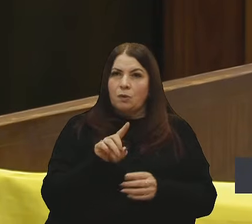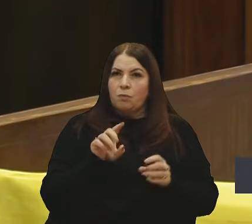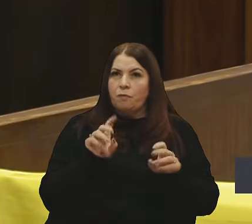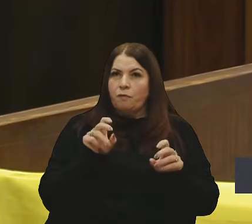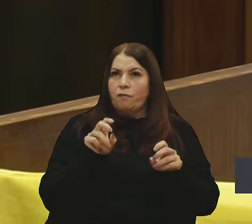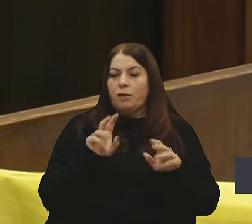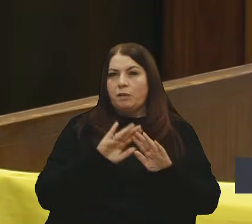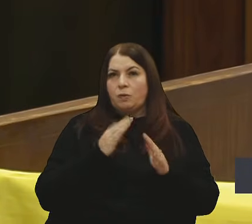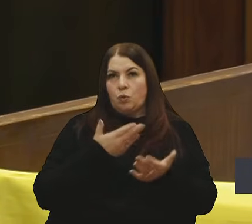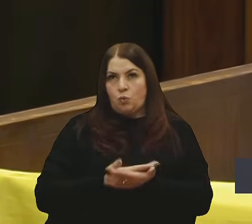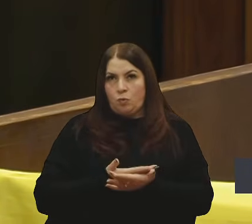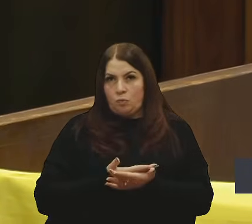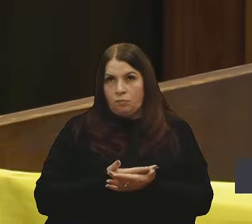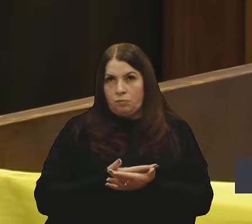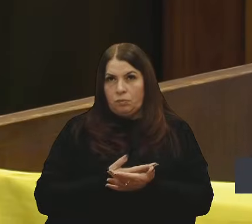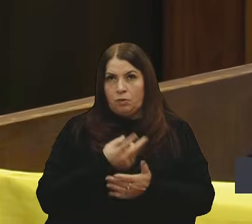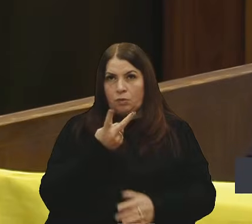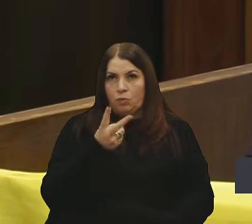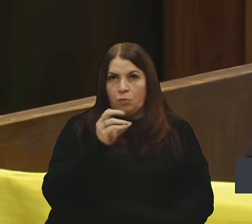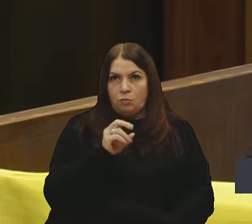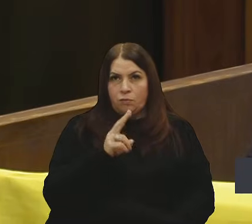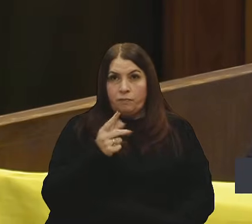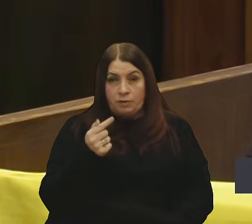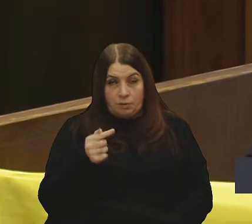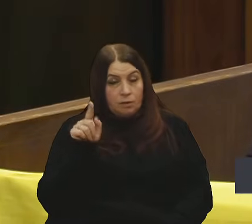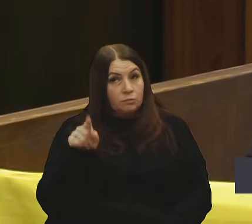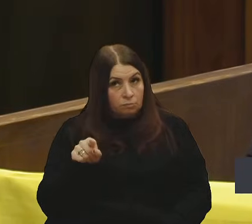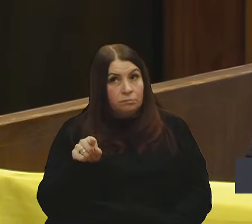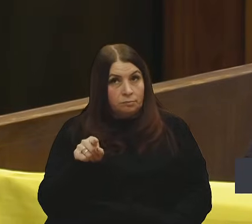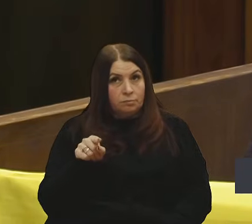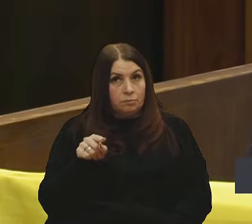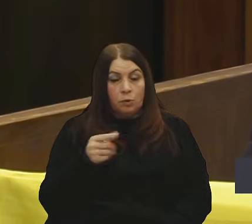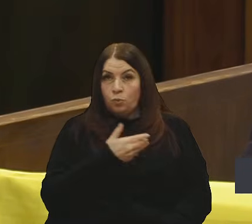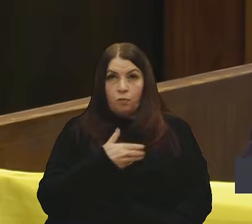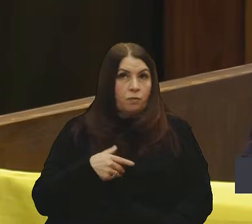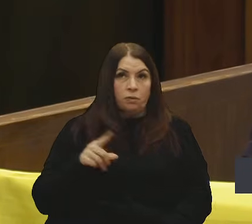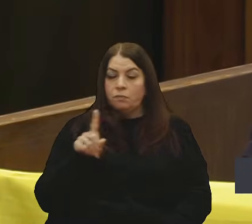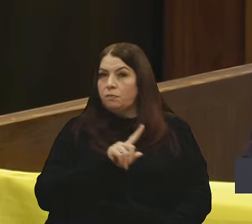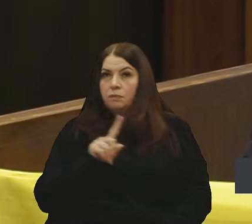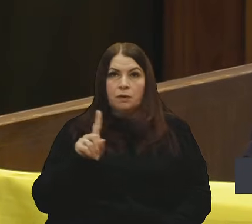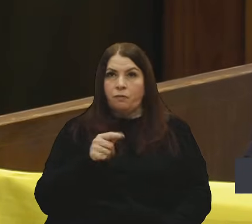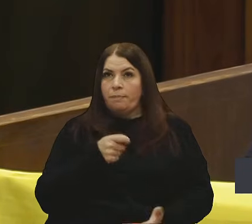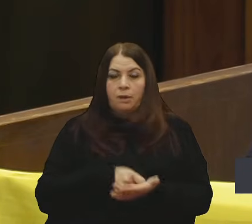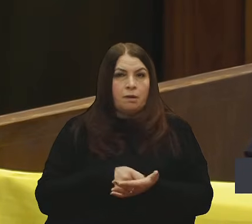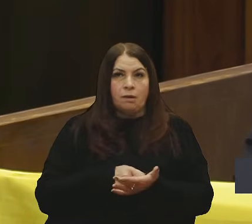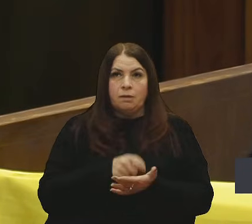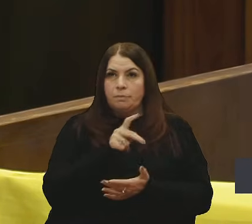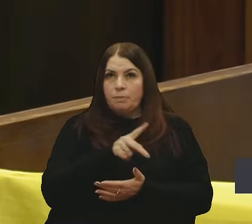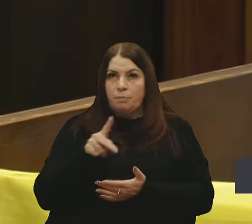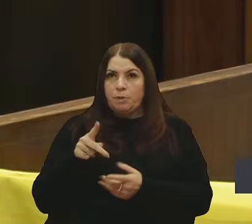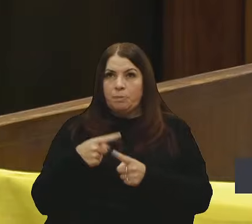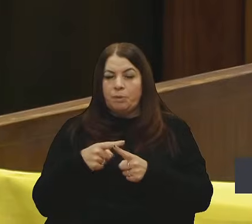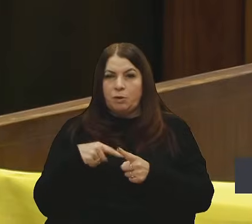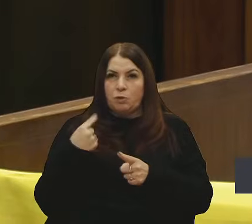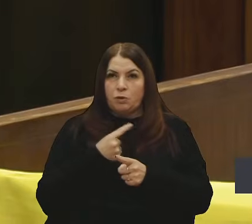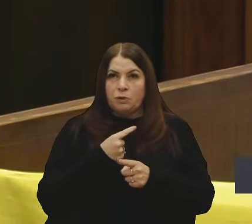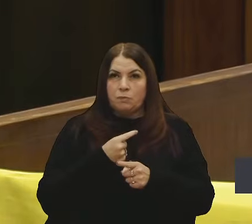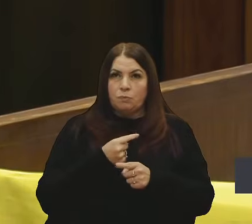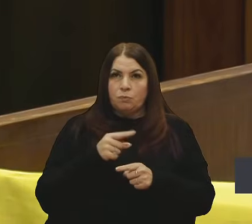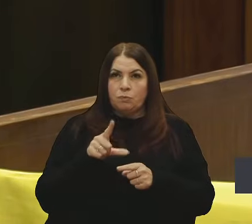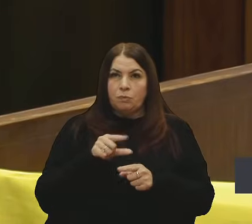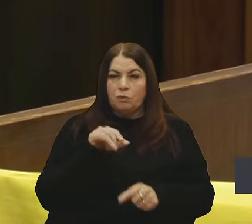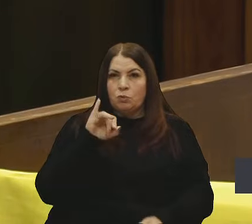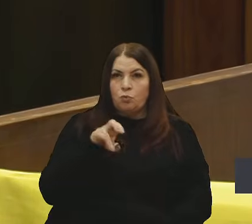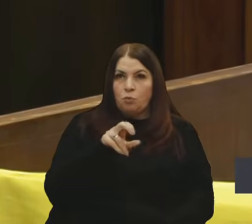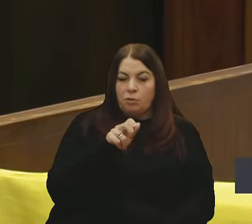das escolas. E 2027, Marcelo, o governo não vai pagar essas PPPs, porque nós vamos eleger